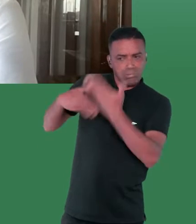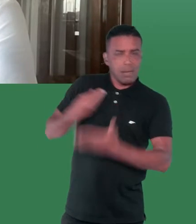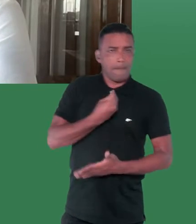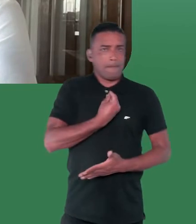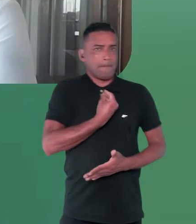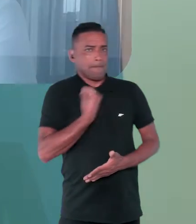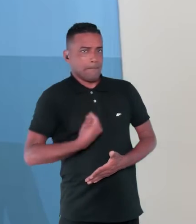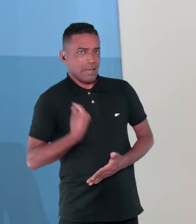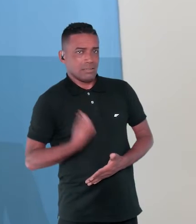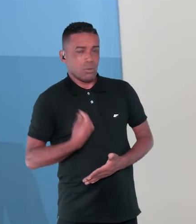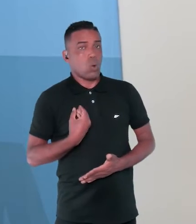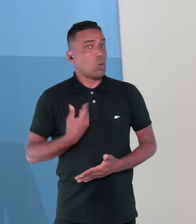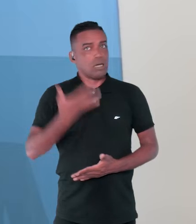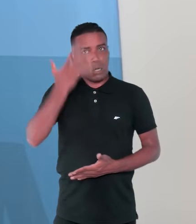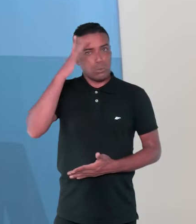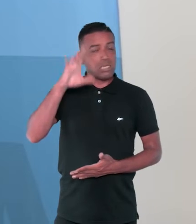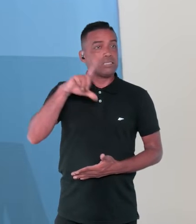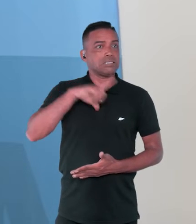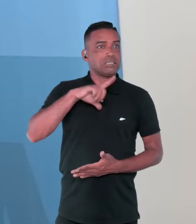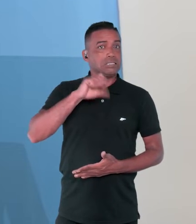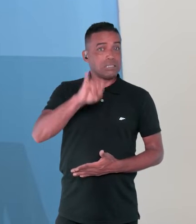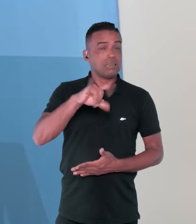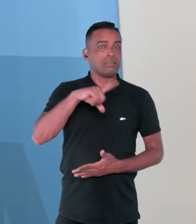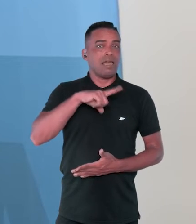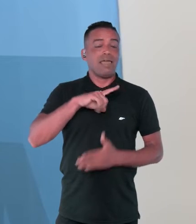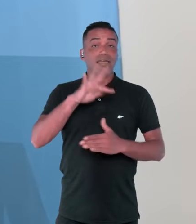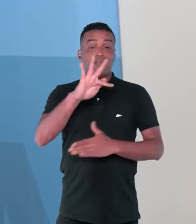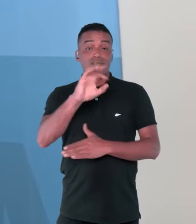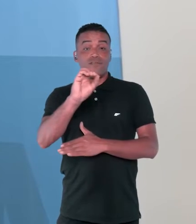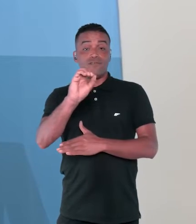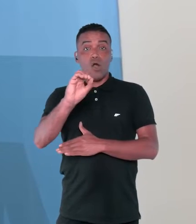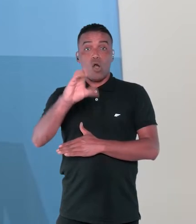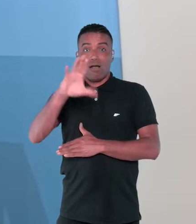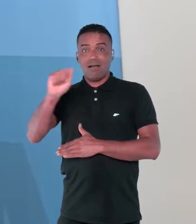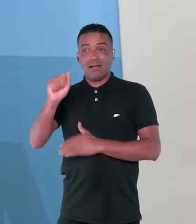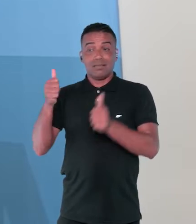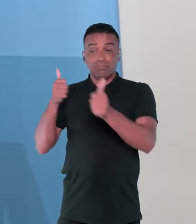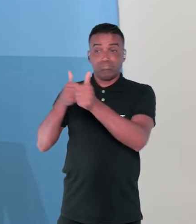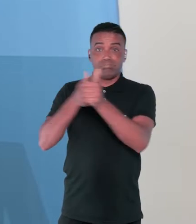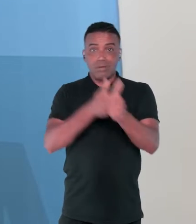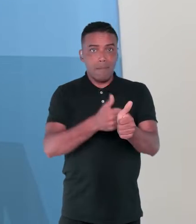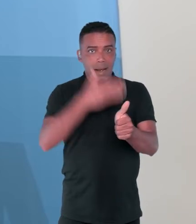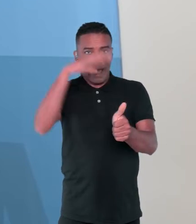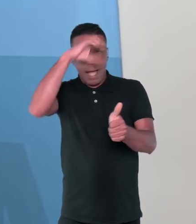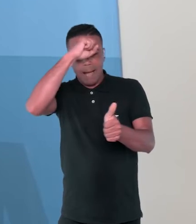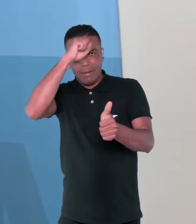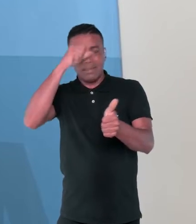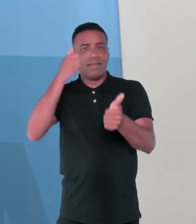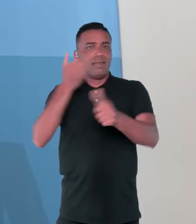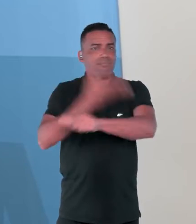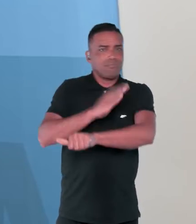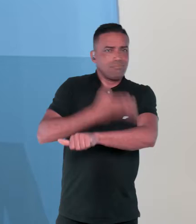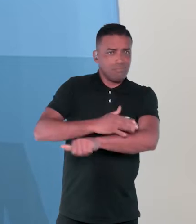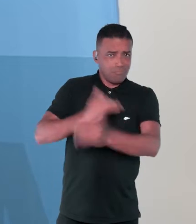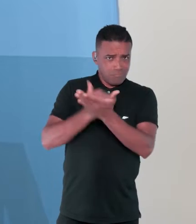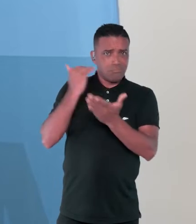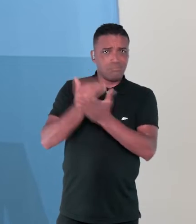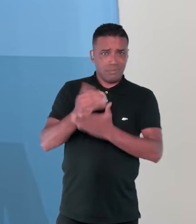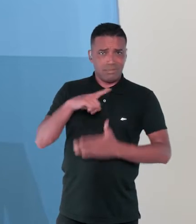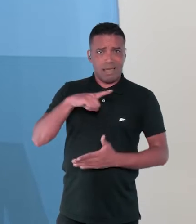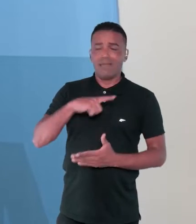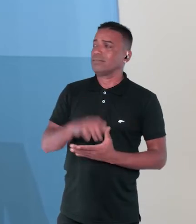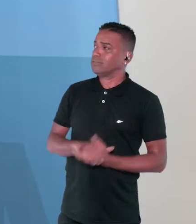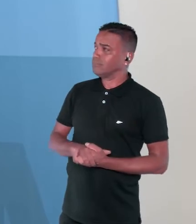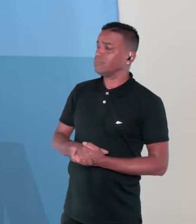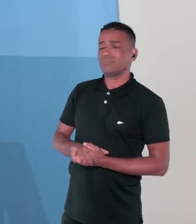participou, nem sei se existe esse foca que vai atrás de jornalista hoje para aprender mais. Existe, Eduardo? Esse